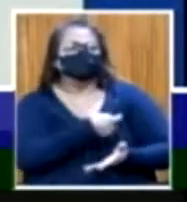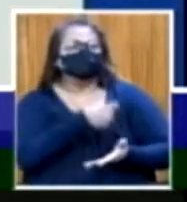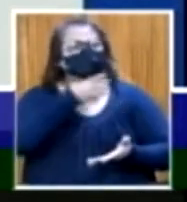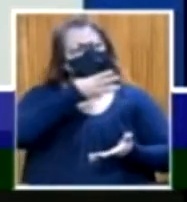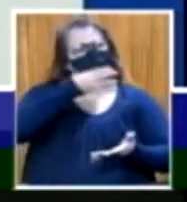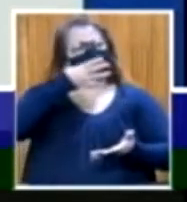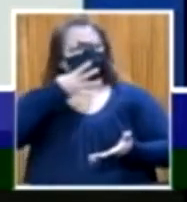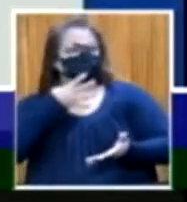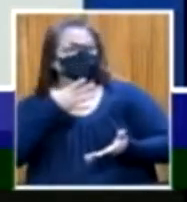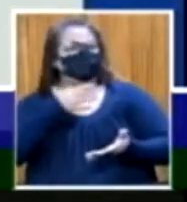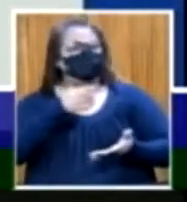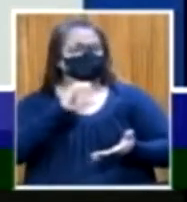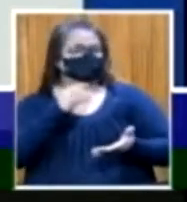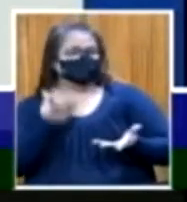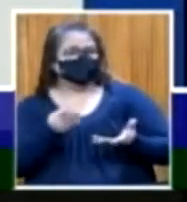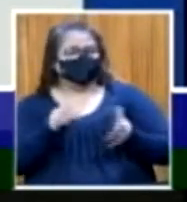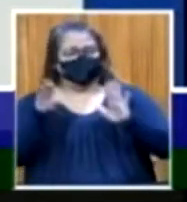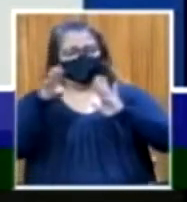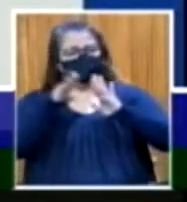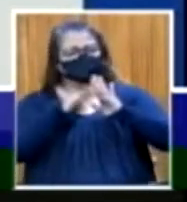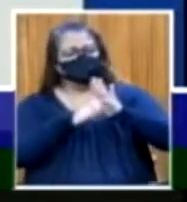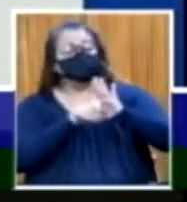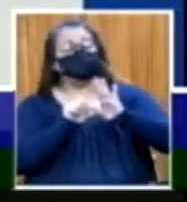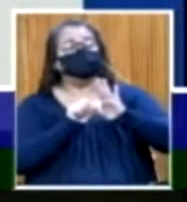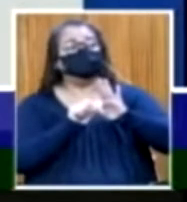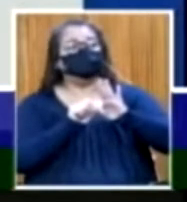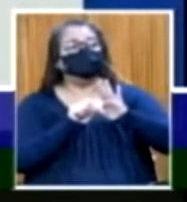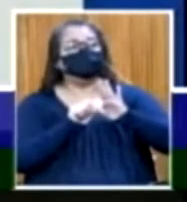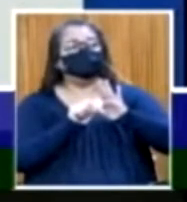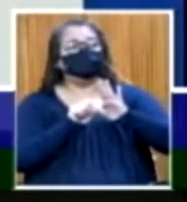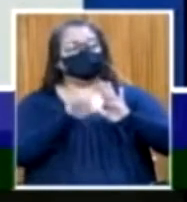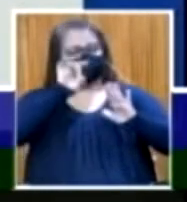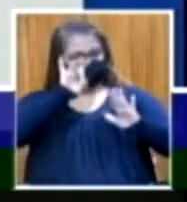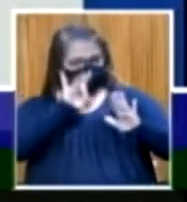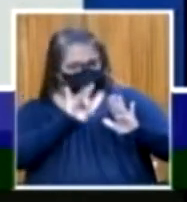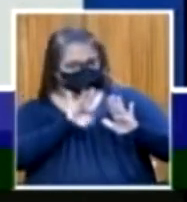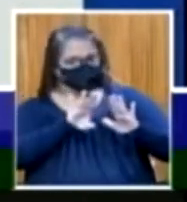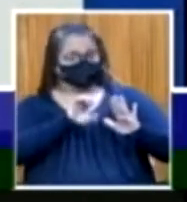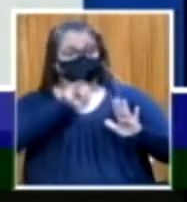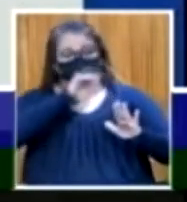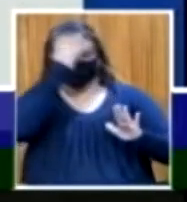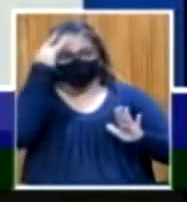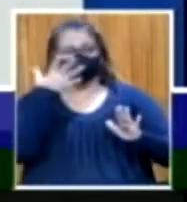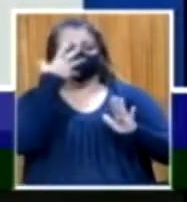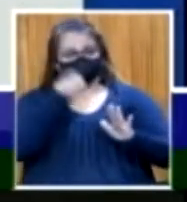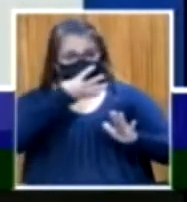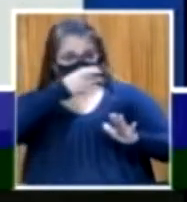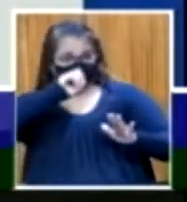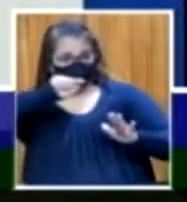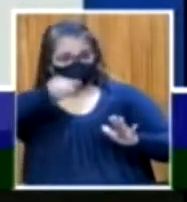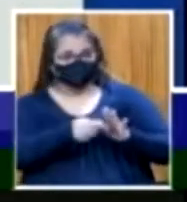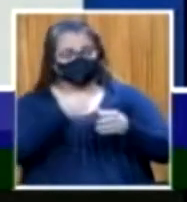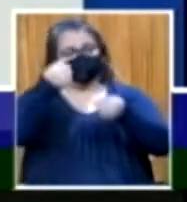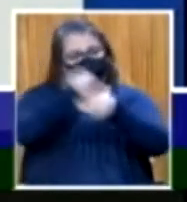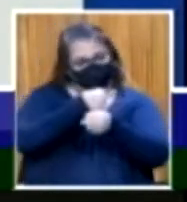16.754,34. Será reduzido para R$ 8.000. O que significa isso? Que só quem recebe até 40 mil por